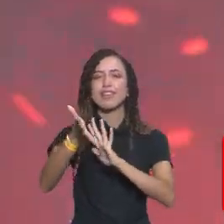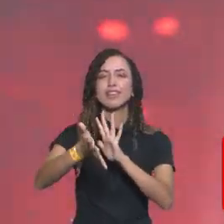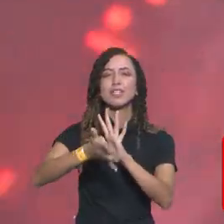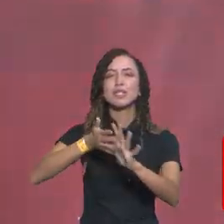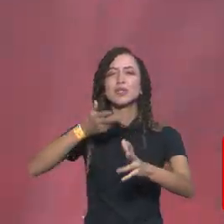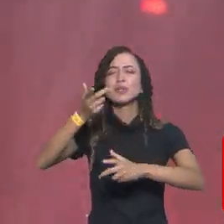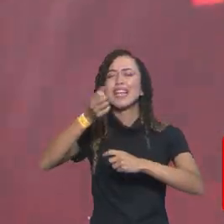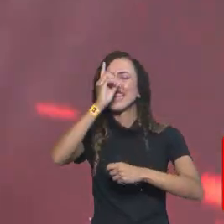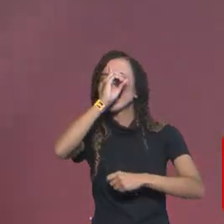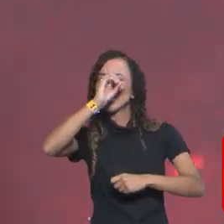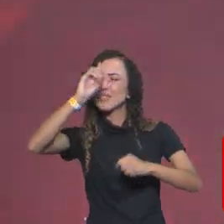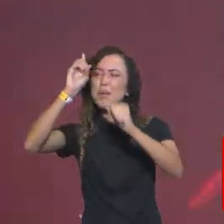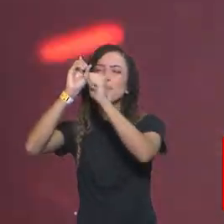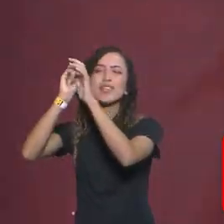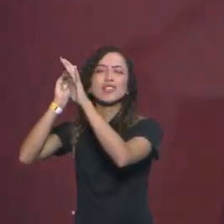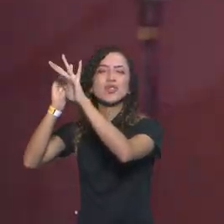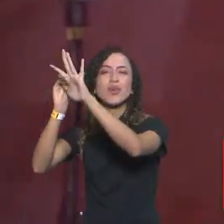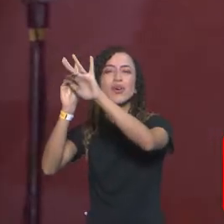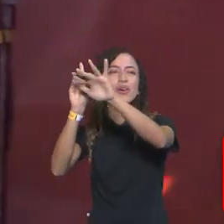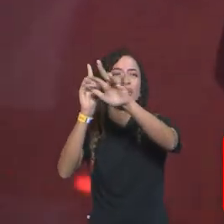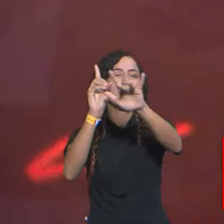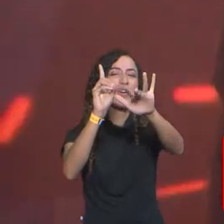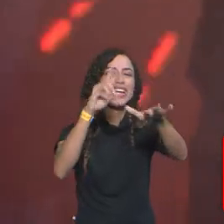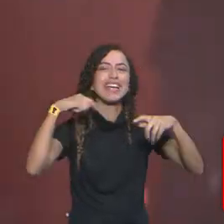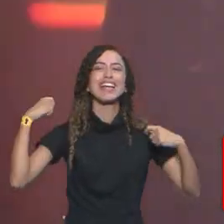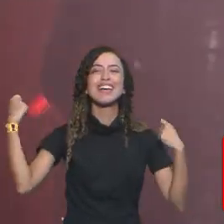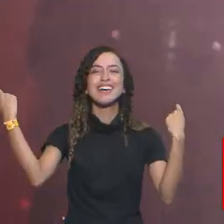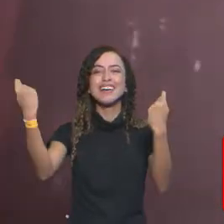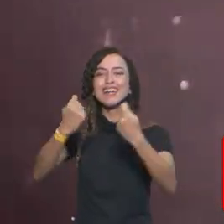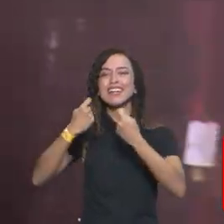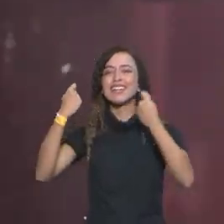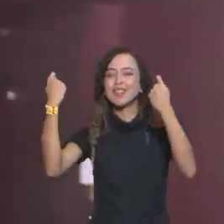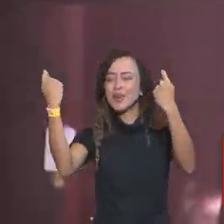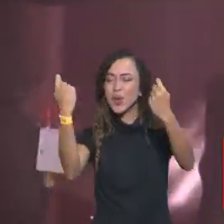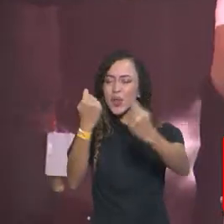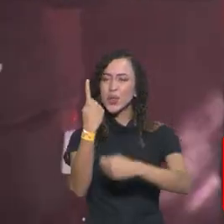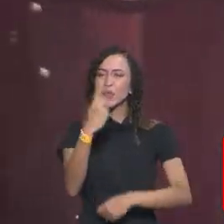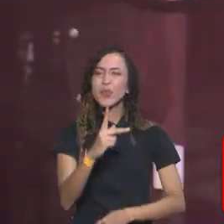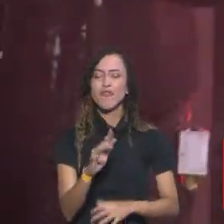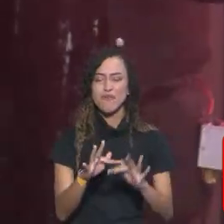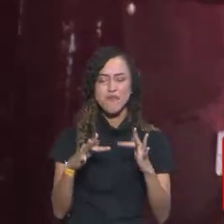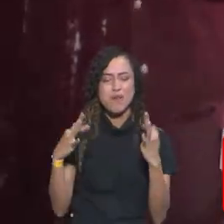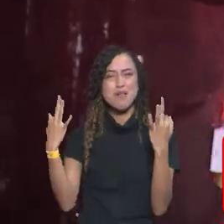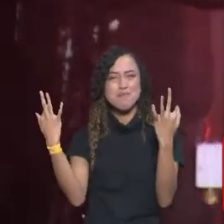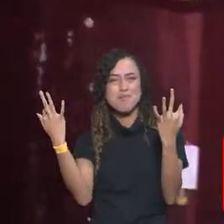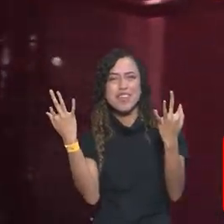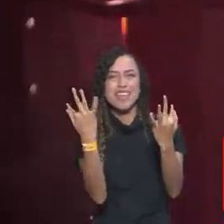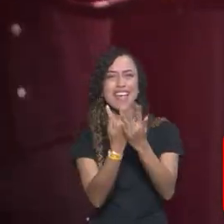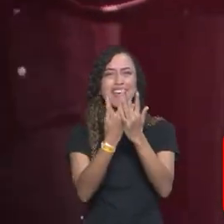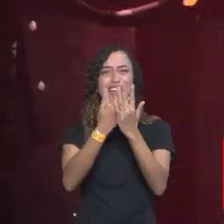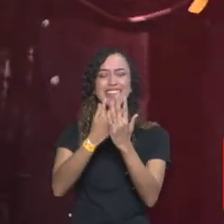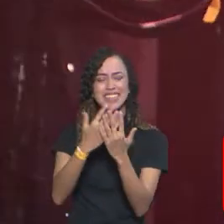Deus abençoe vocês deus abençoe Caruaru Deus abençoe a tua família